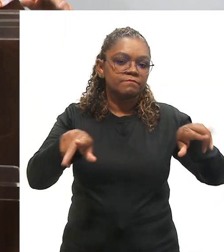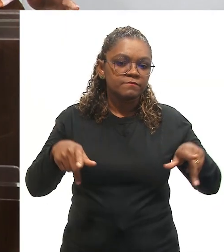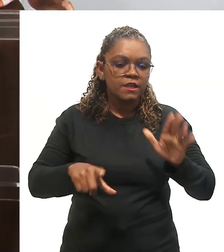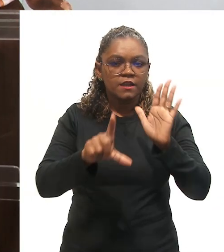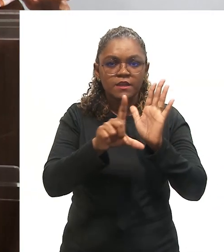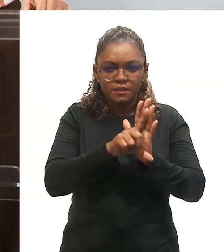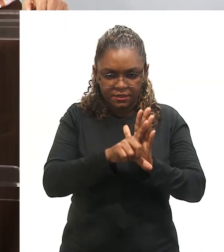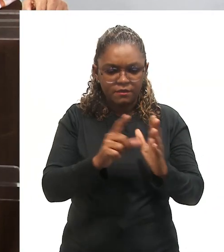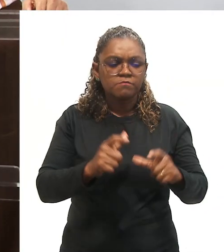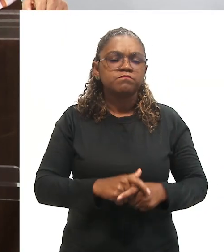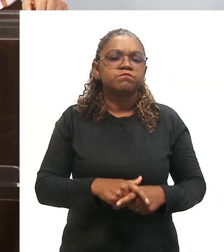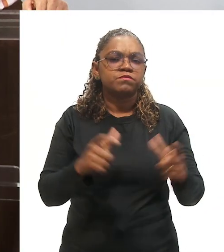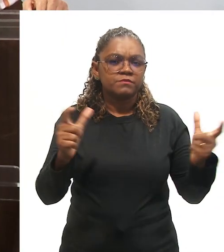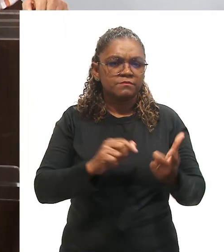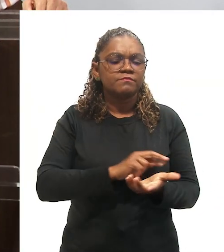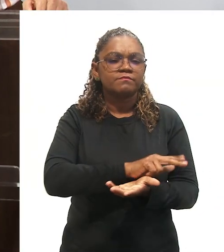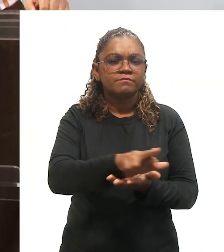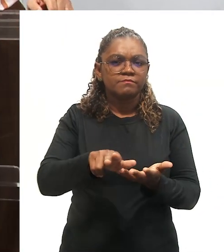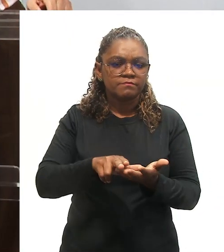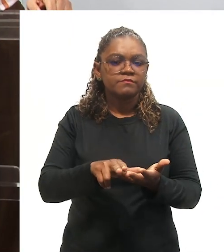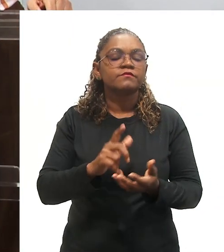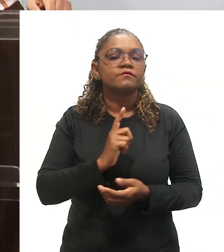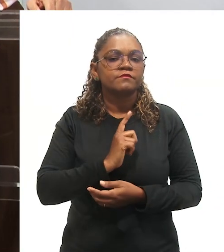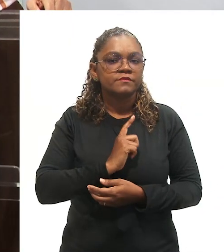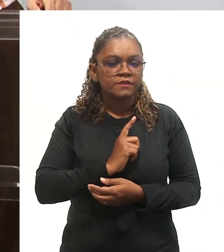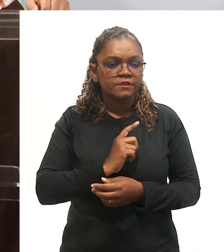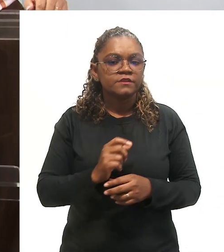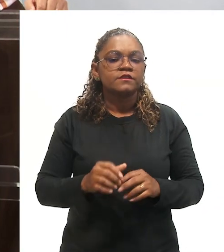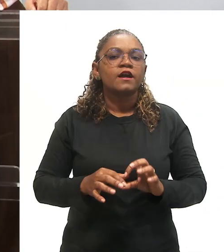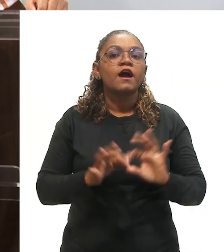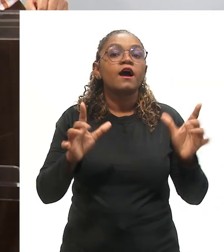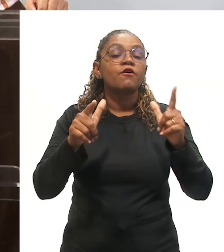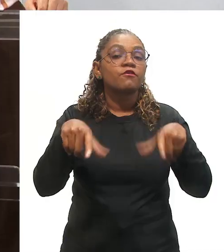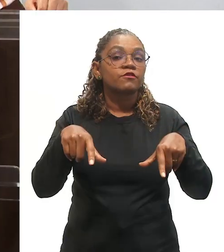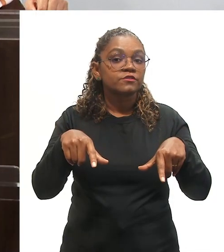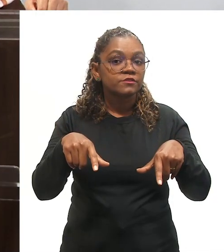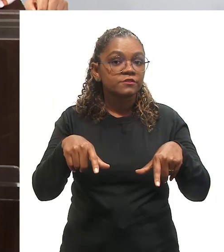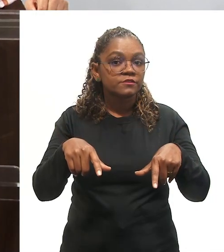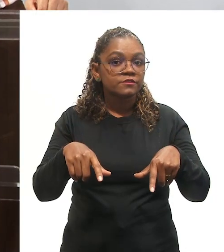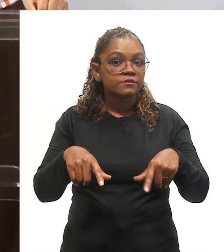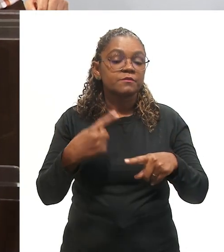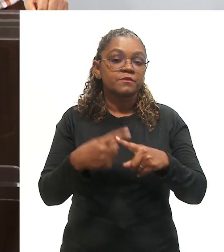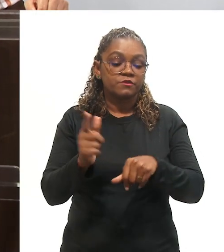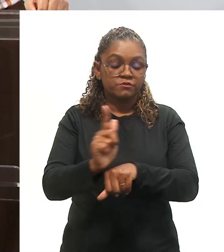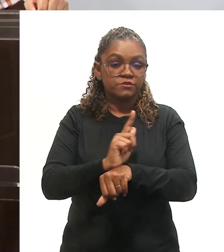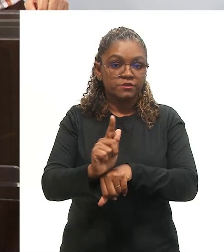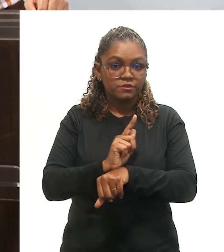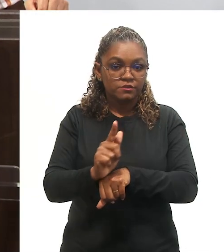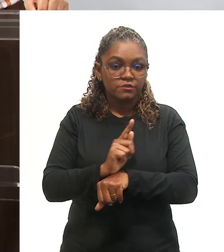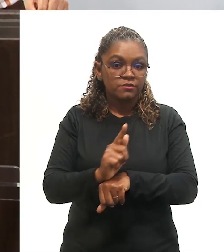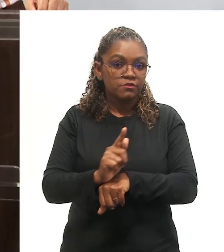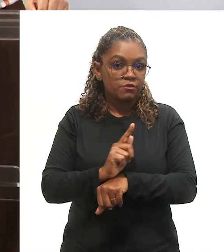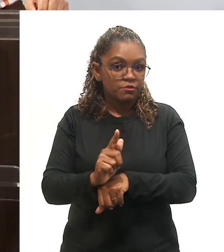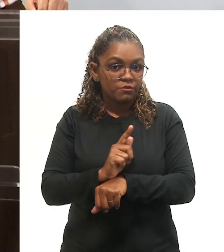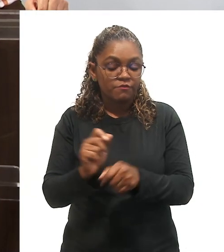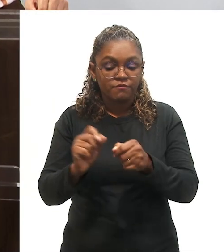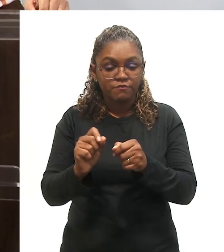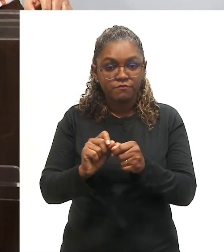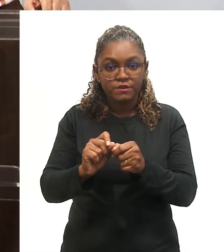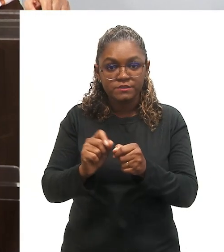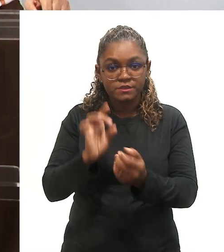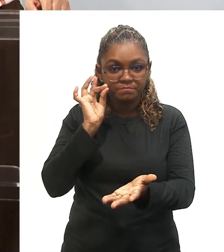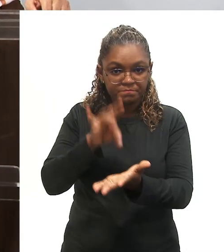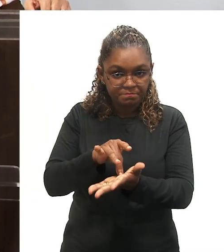de leis que estão disponíveis para que o gestor tenha uma gestão